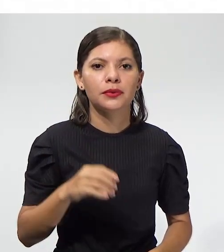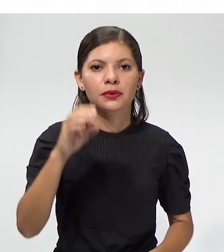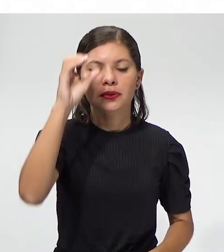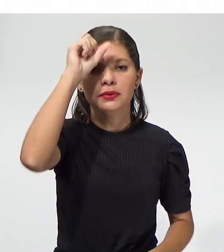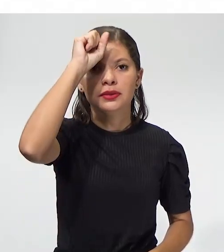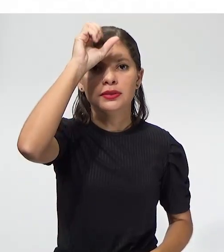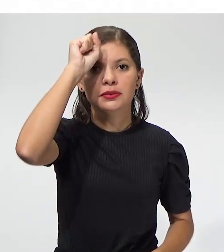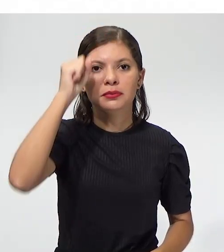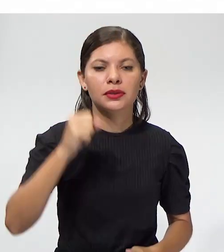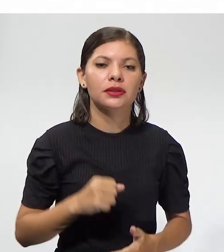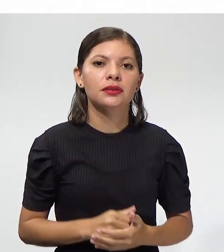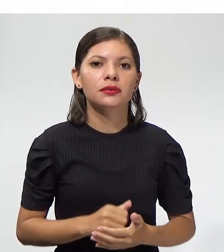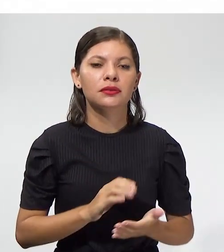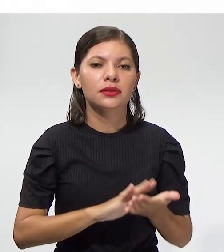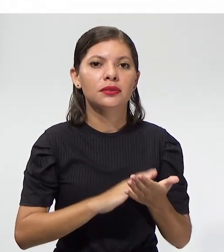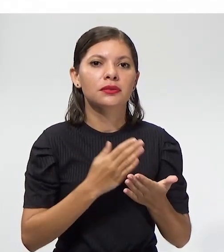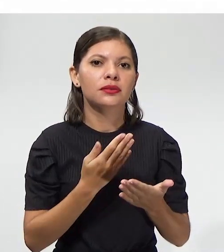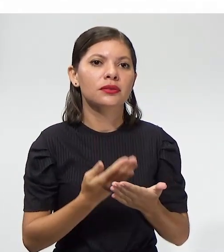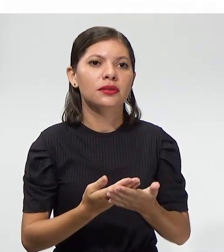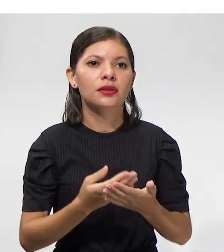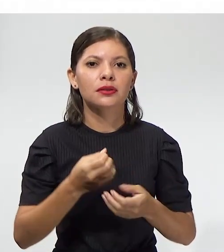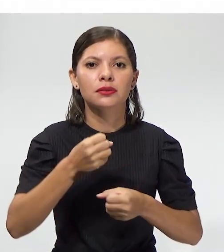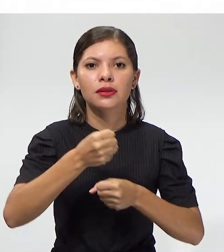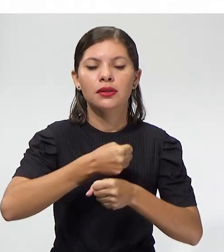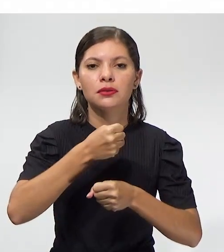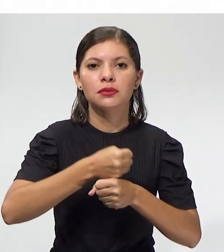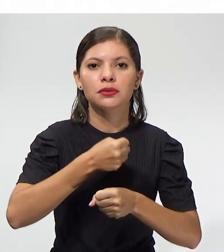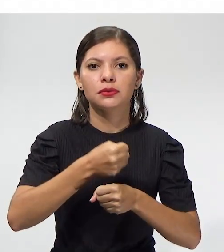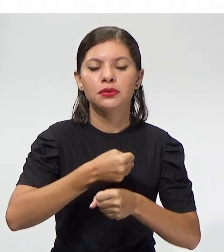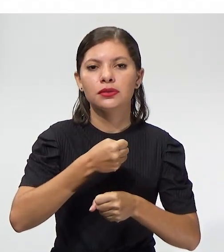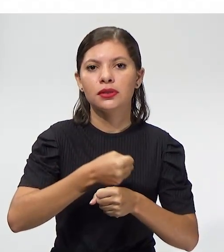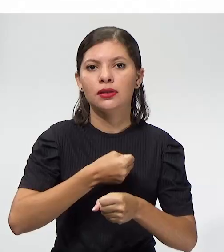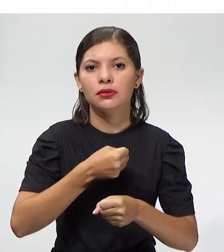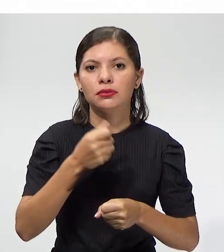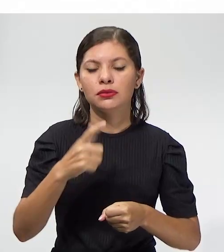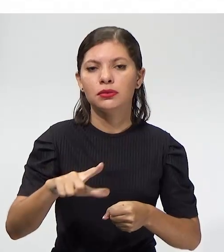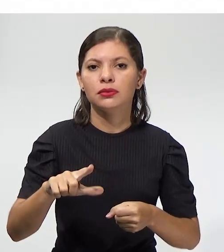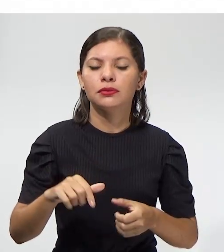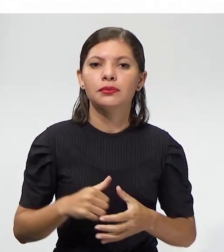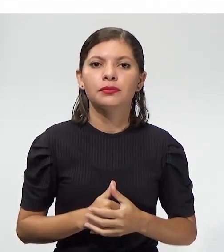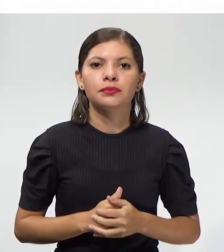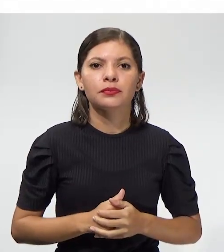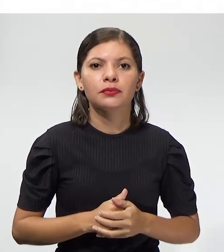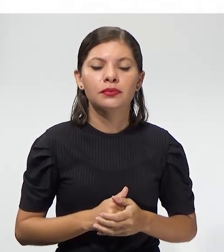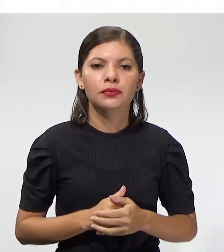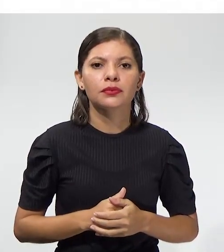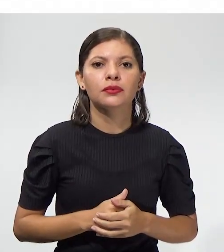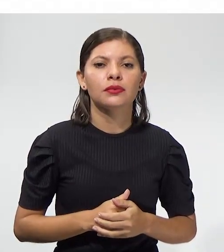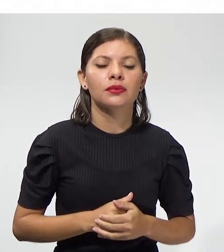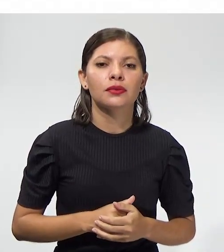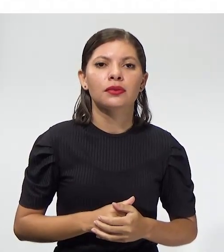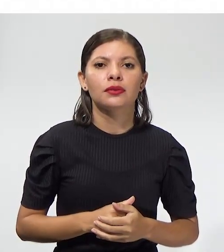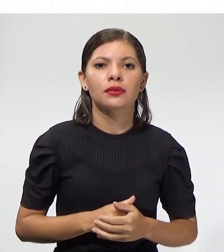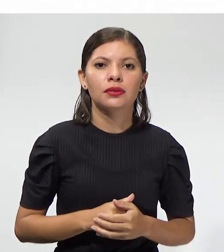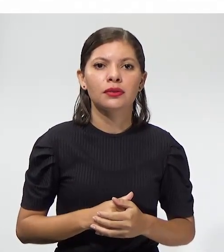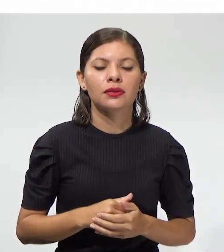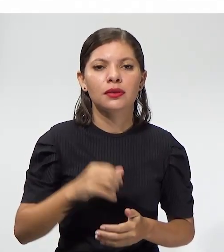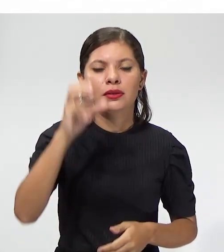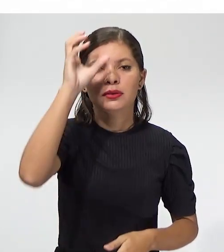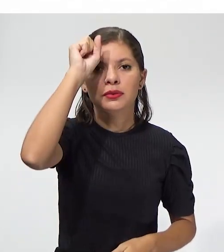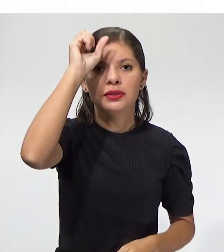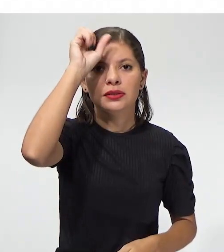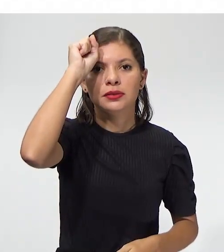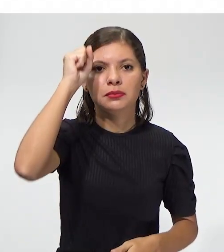tradução, reconstrução de alguma informação. O conhecimento, ele é um conhecimento sempre